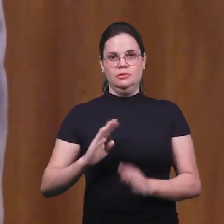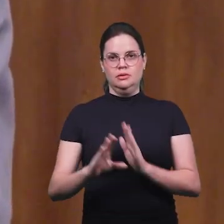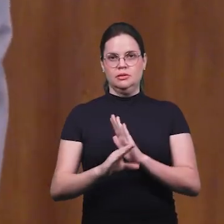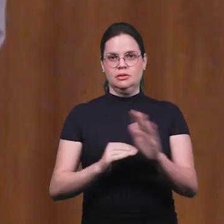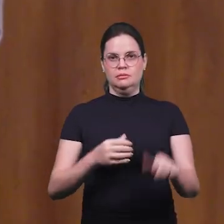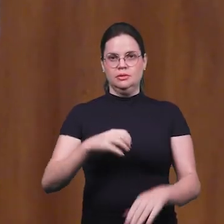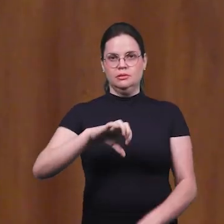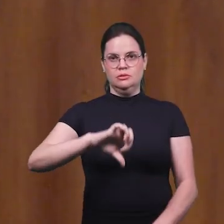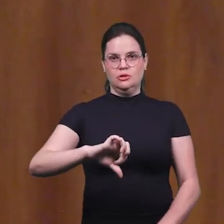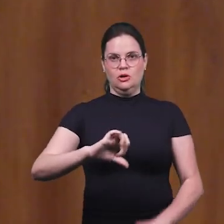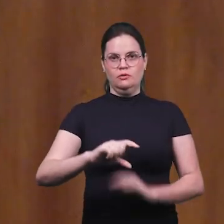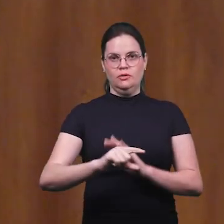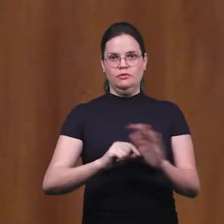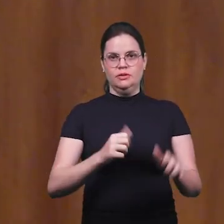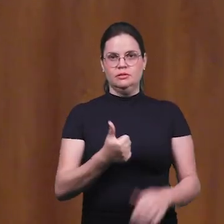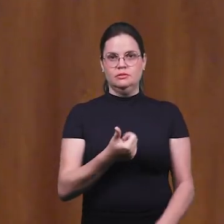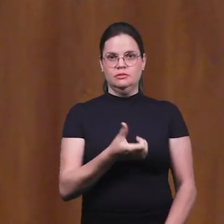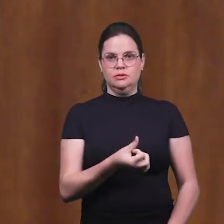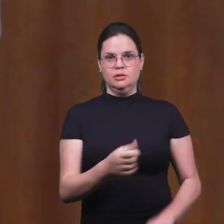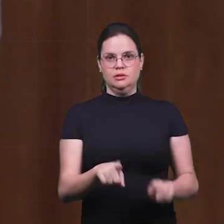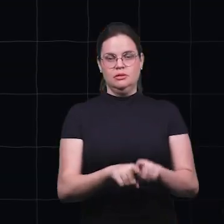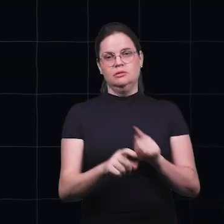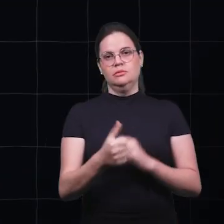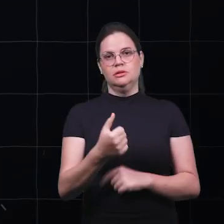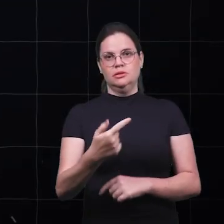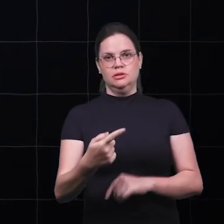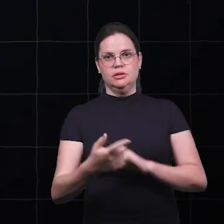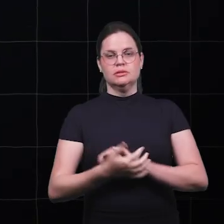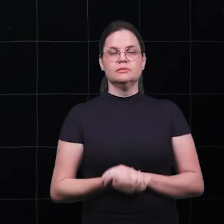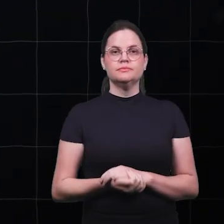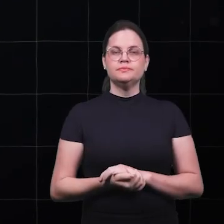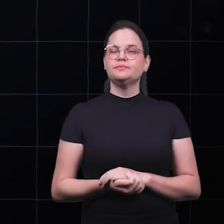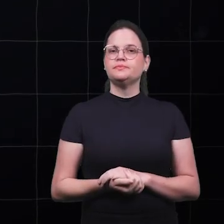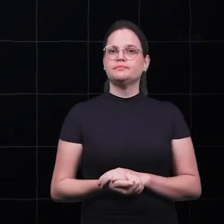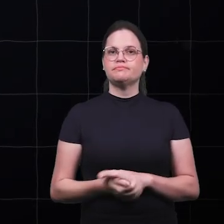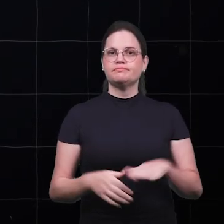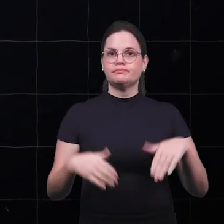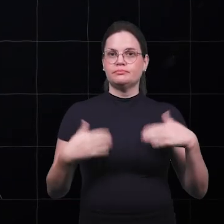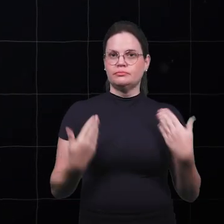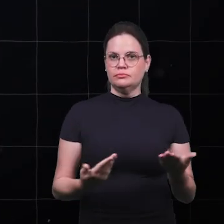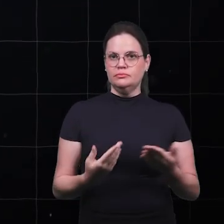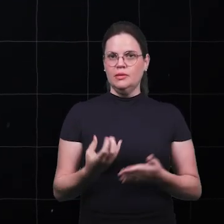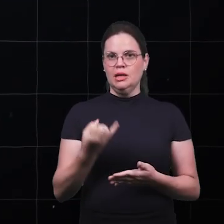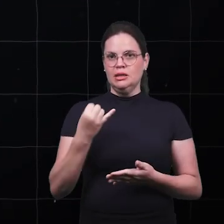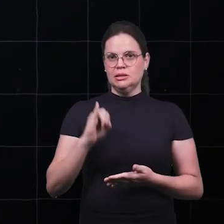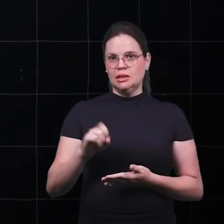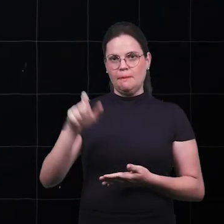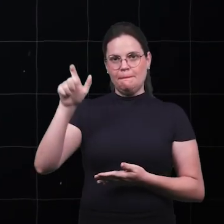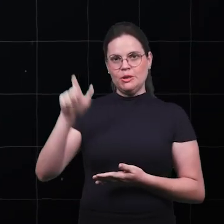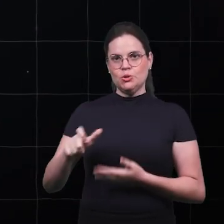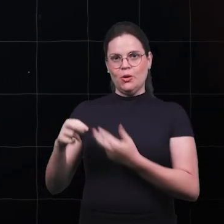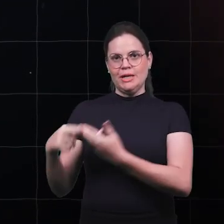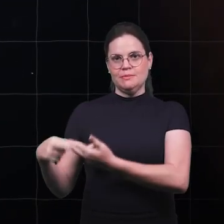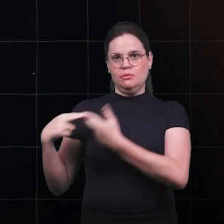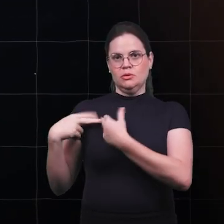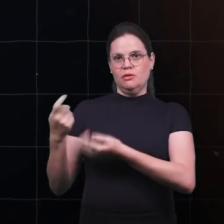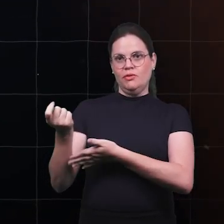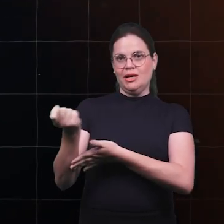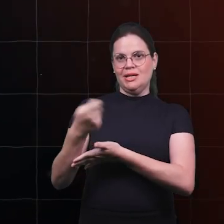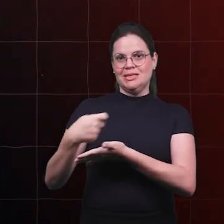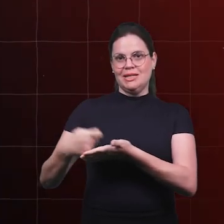16 e 17, que diz assim: porque onde há testamento, necessário é